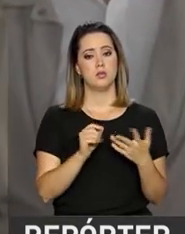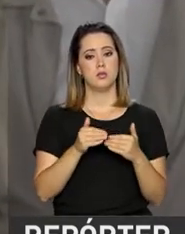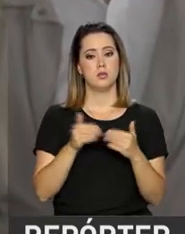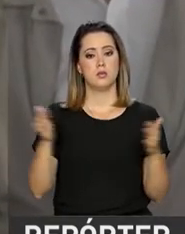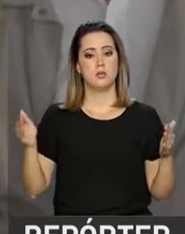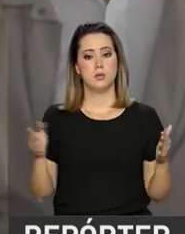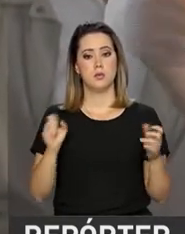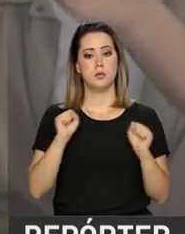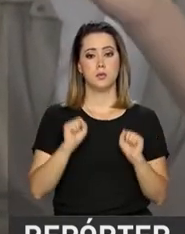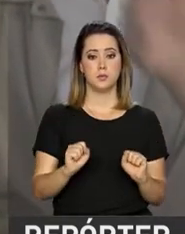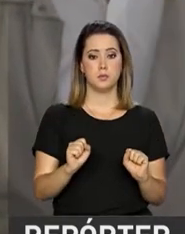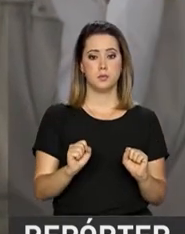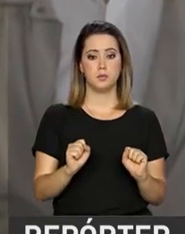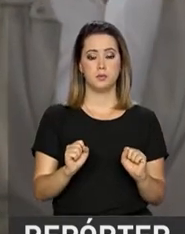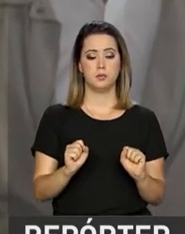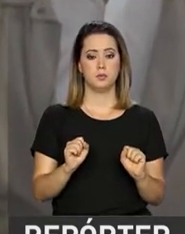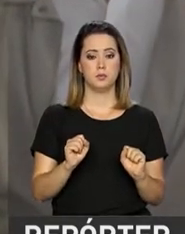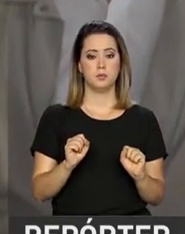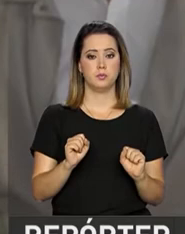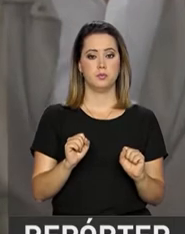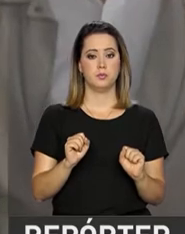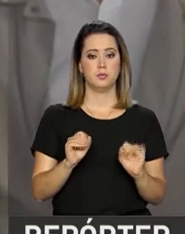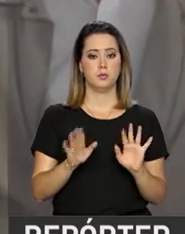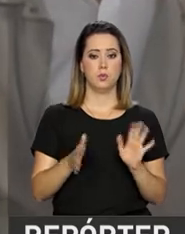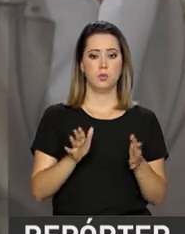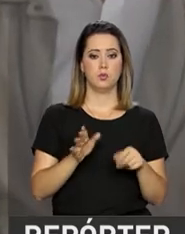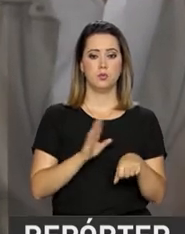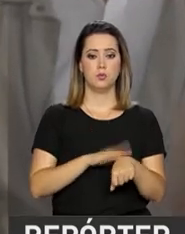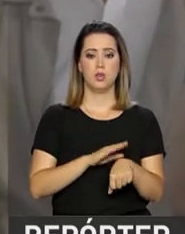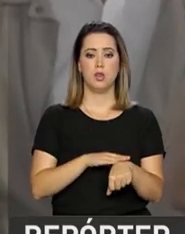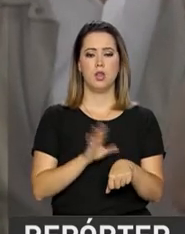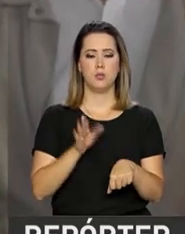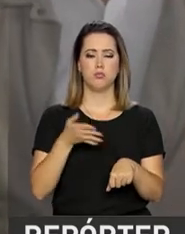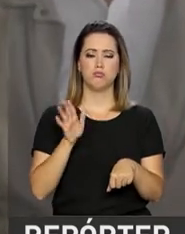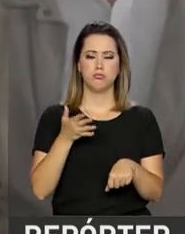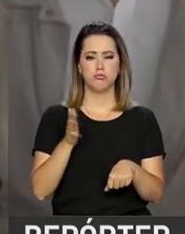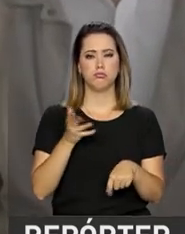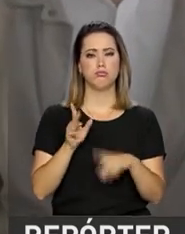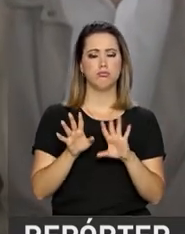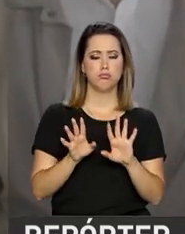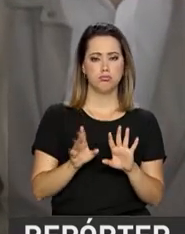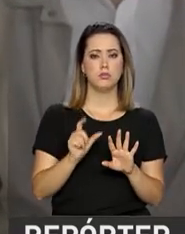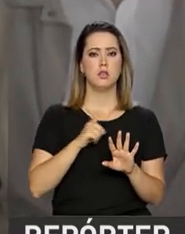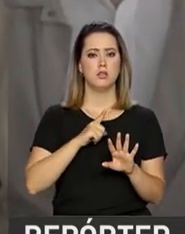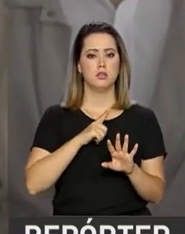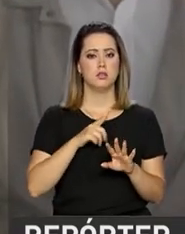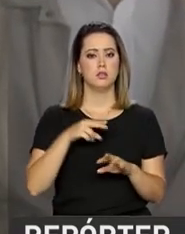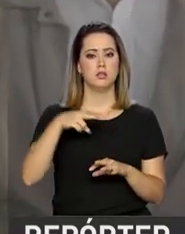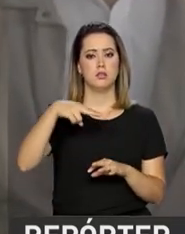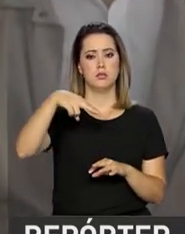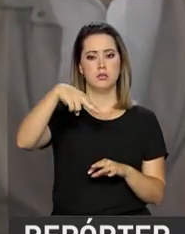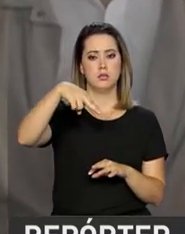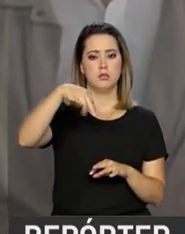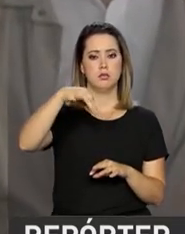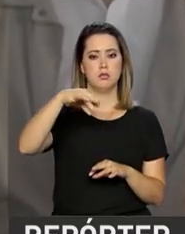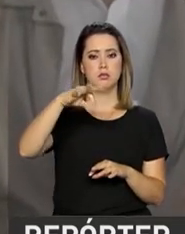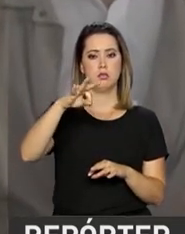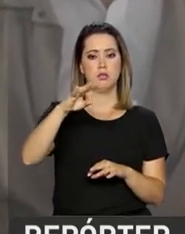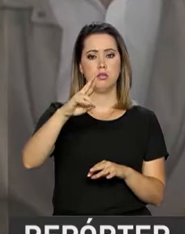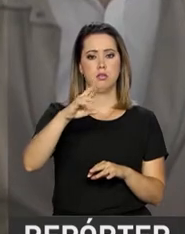abrir a possibilidade, durante um relativo período de tempo, a niteroenses e